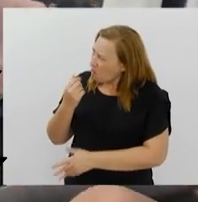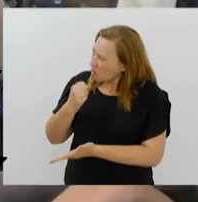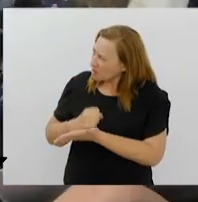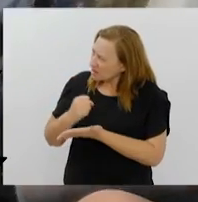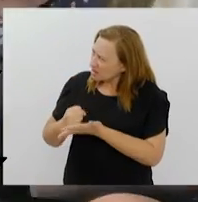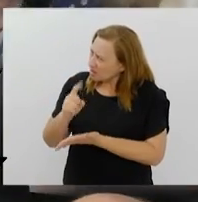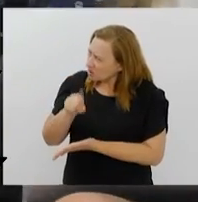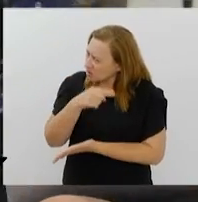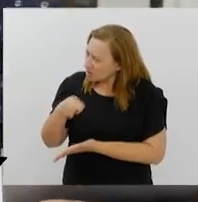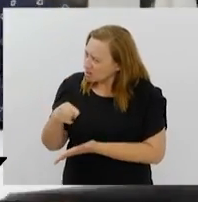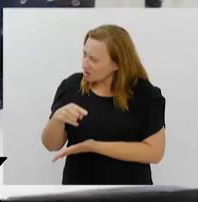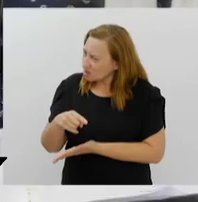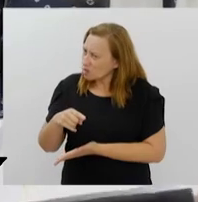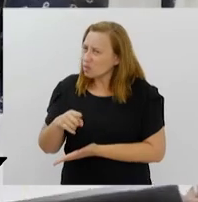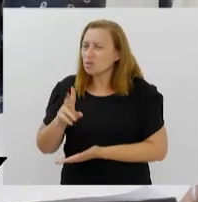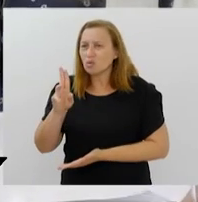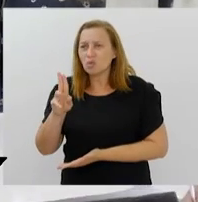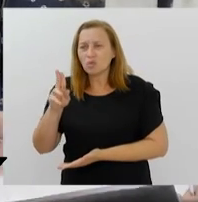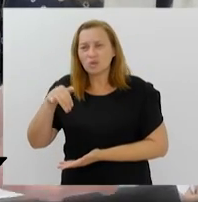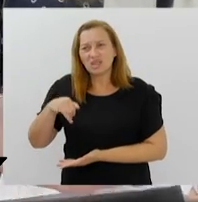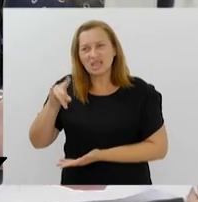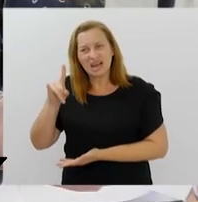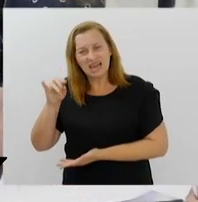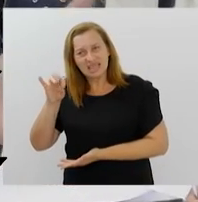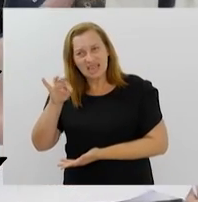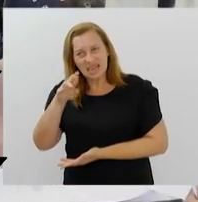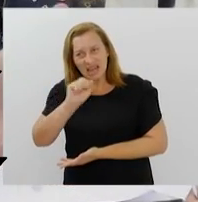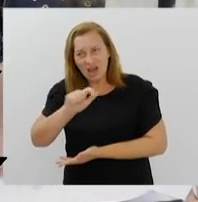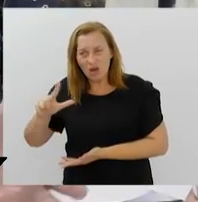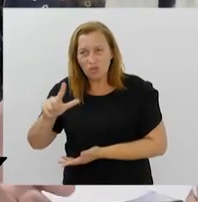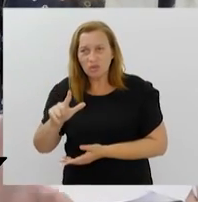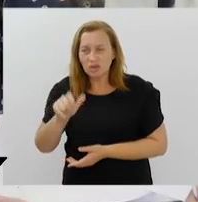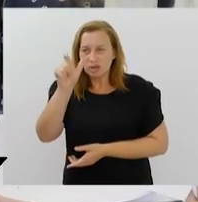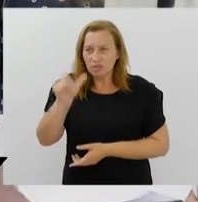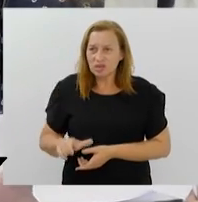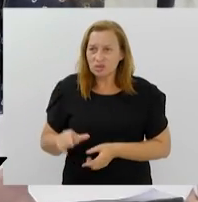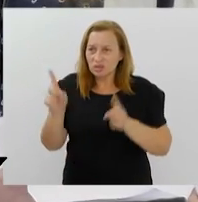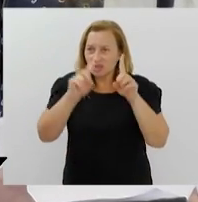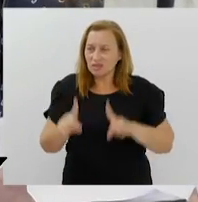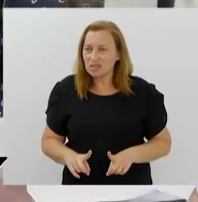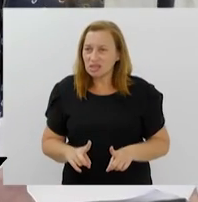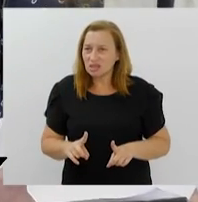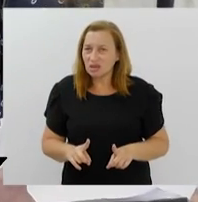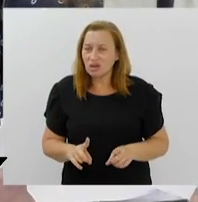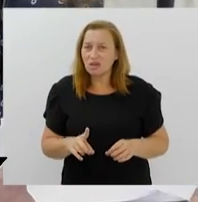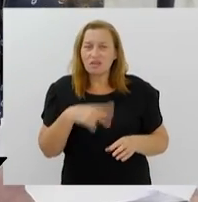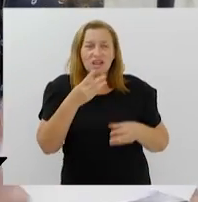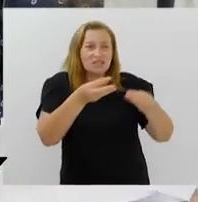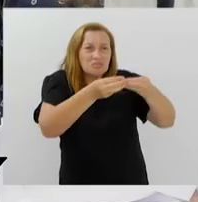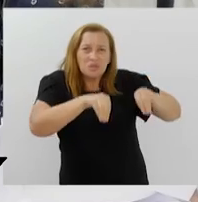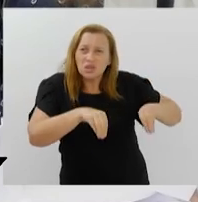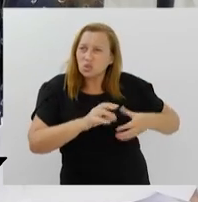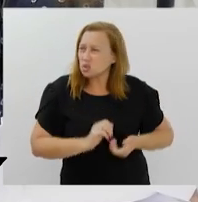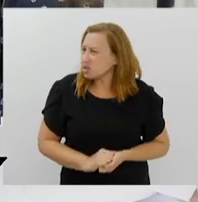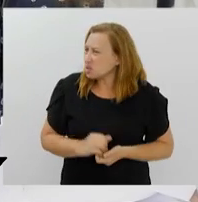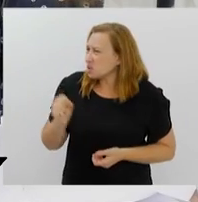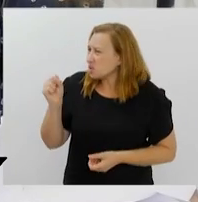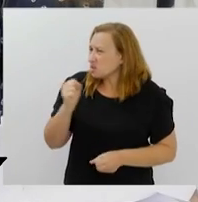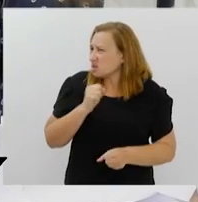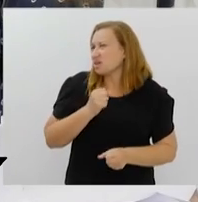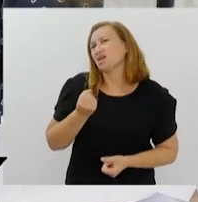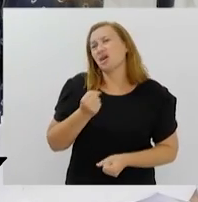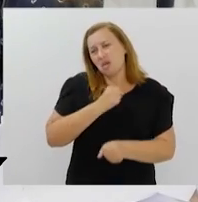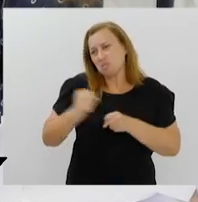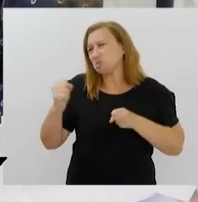contratos unilateralmente né de pessoas com deficiência sobre alegação de prejuízo isso é repugnante ao meu ver